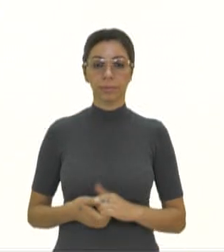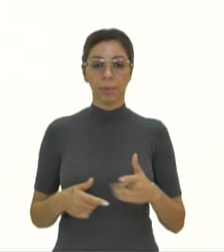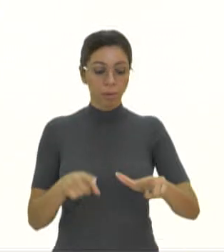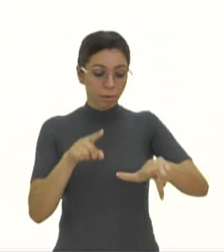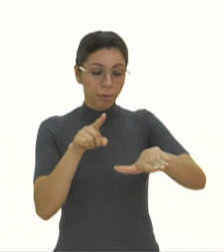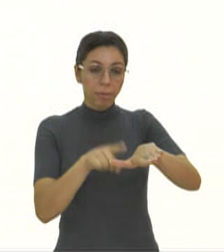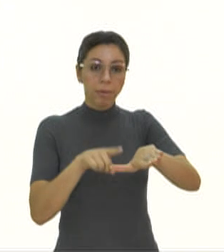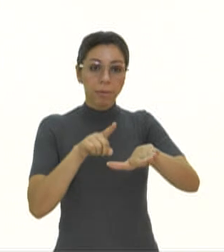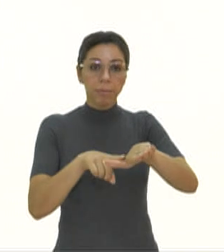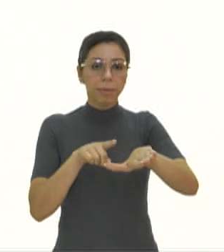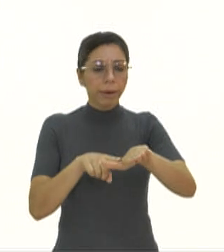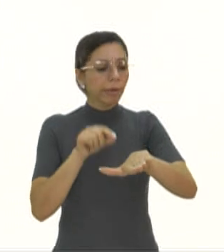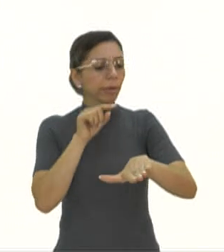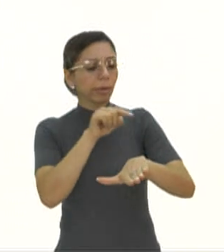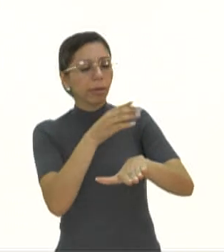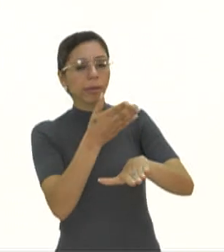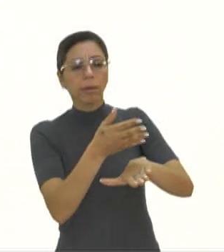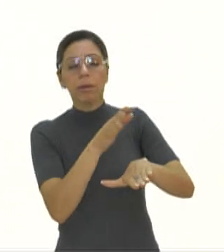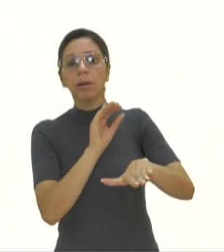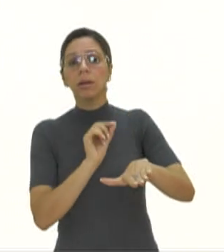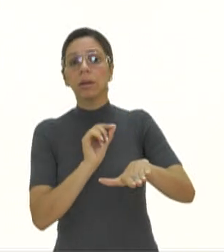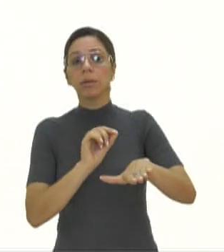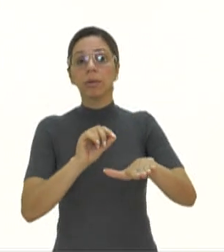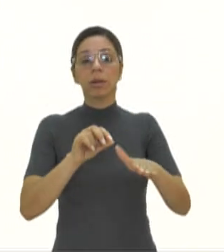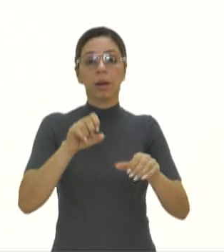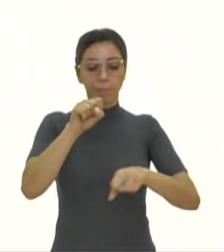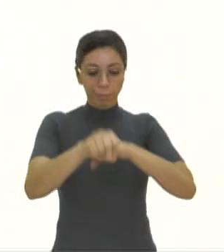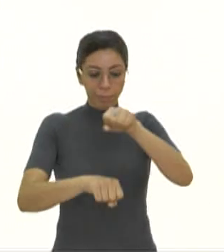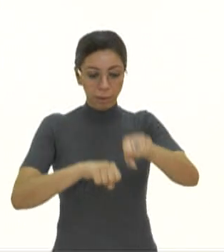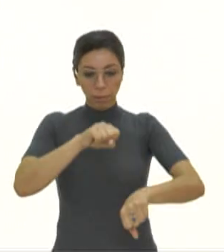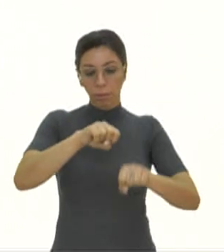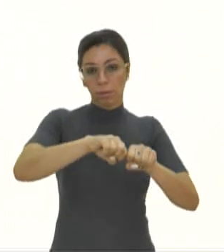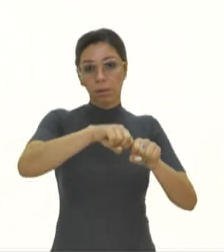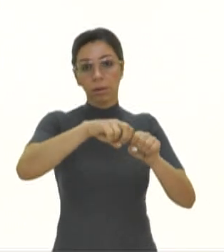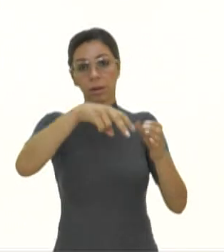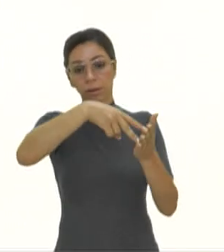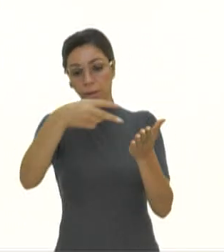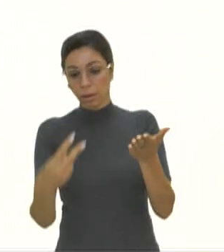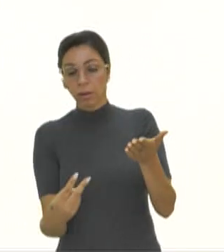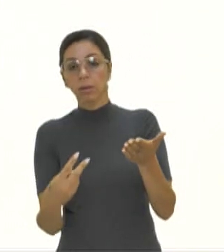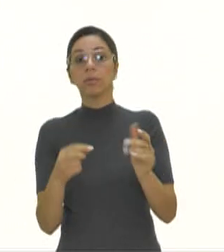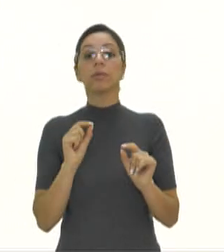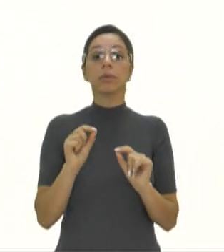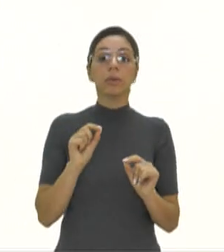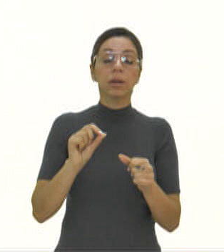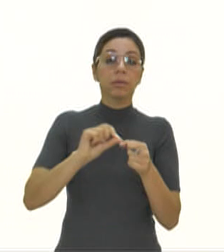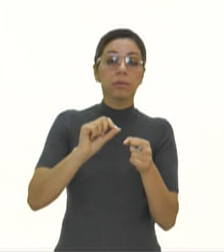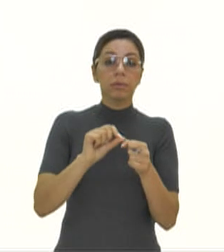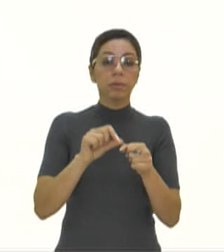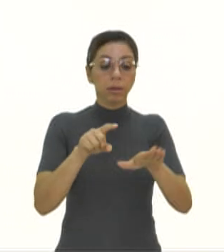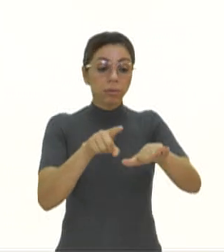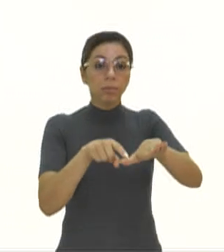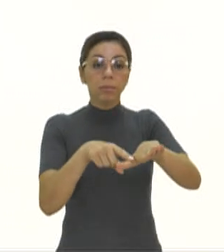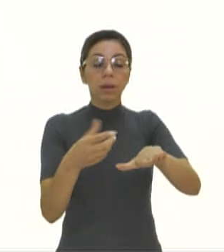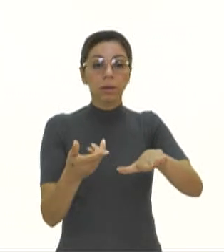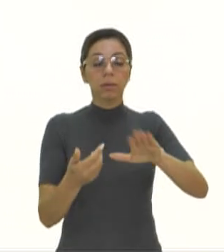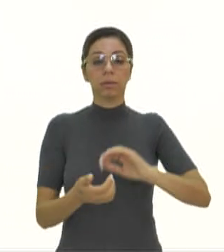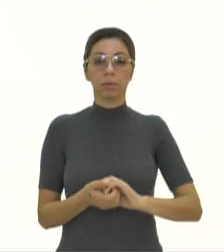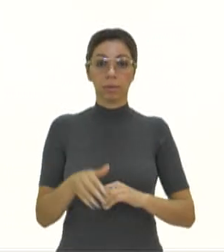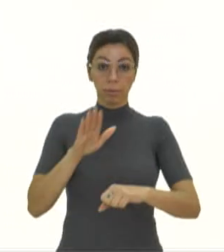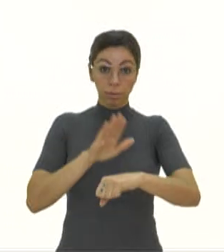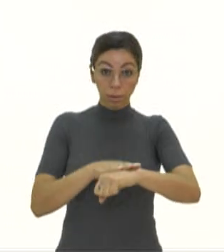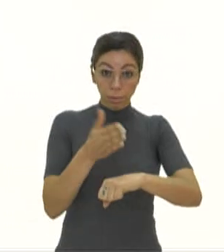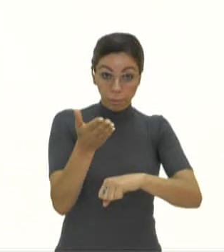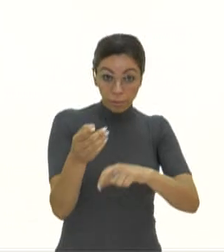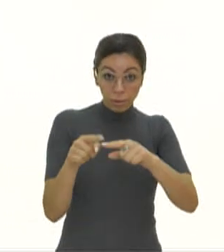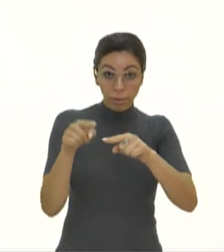quando ele caiu da bicicleta. Então, vocês vão usar os verbos que estão aqui na tabela para preencher de forma correta as frases. Vou dar um tempo para